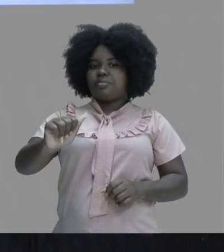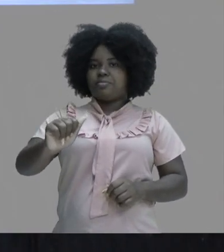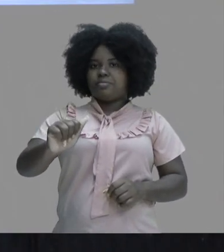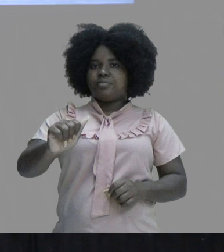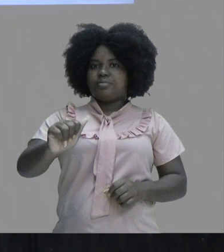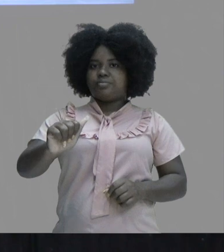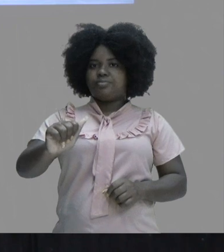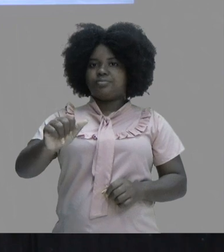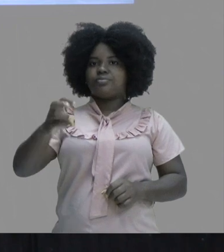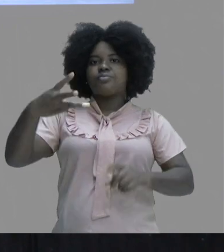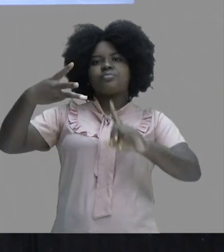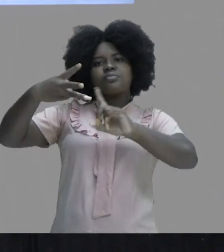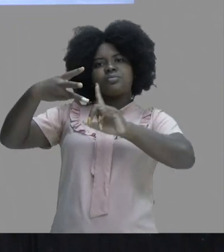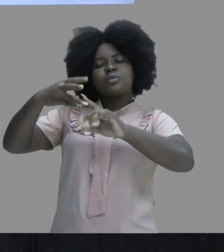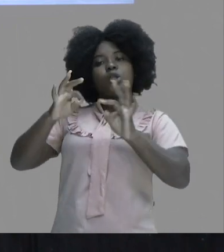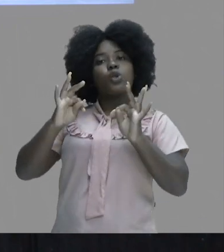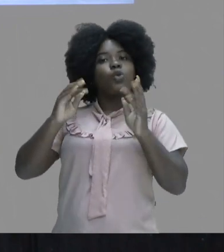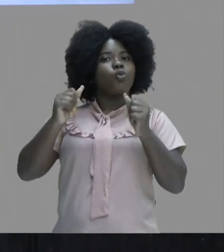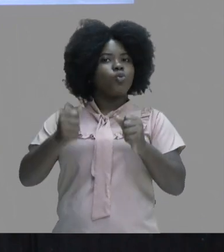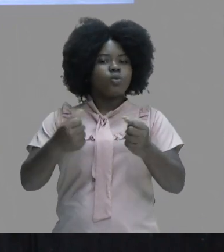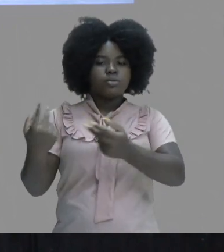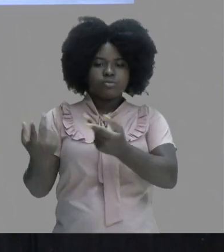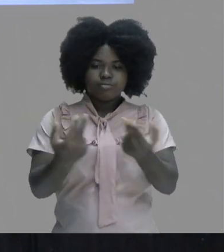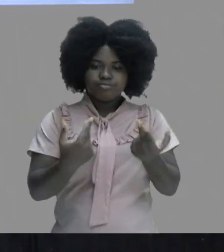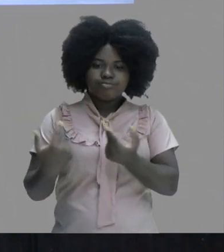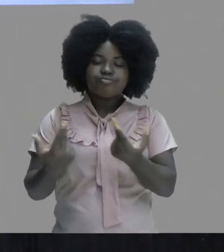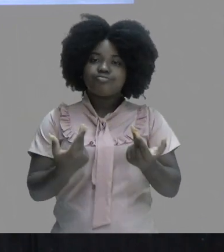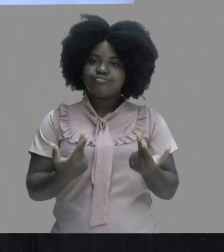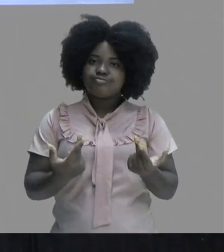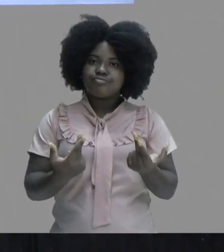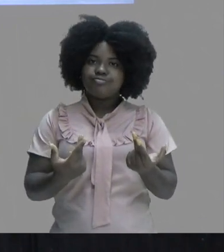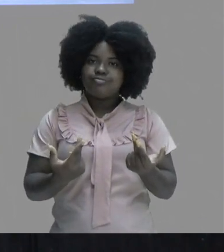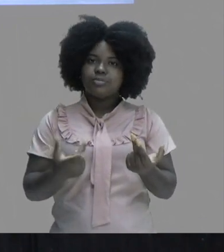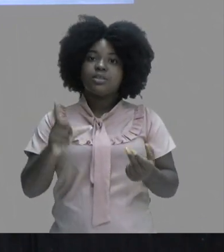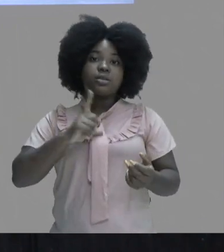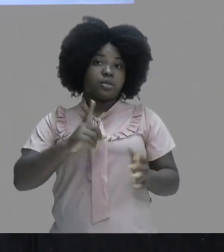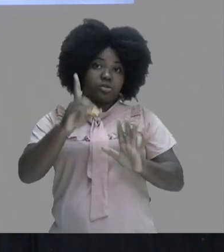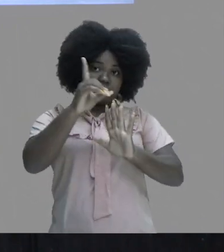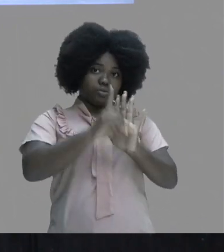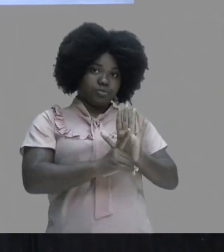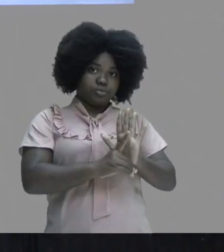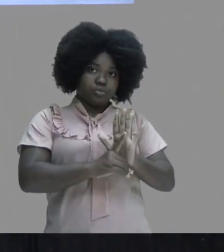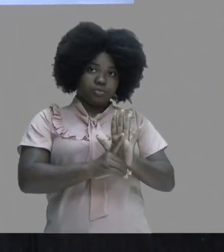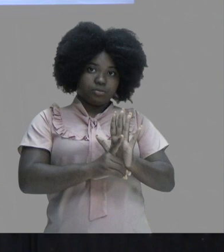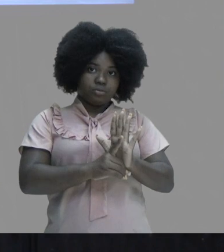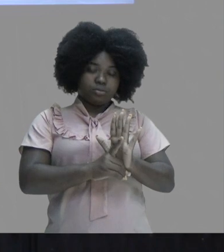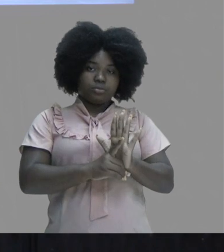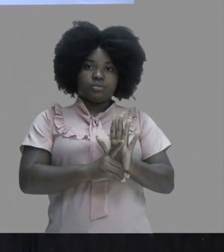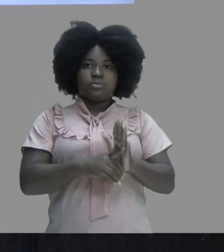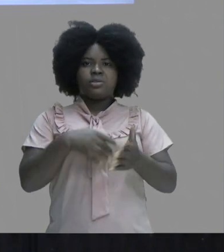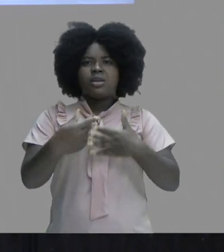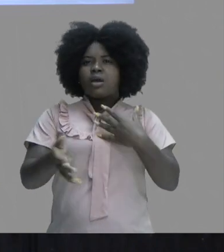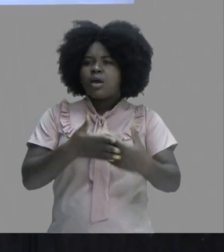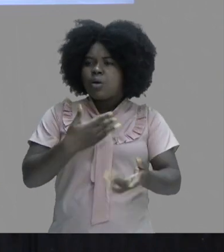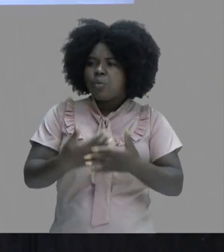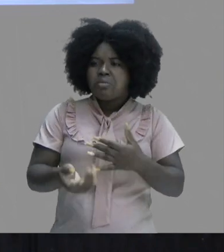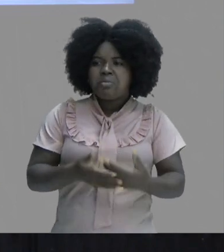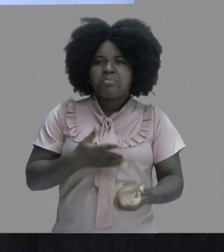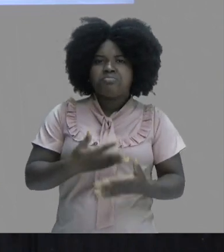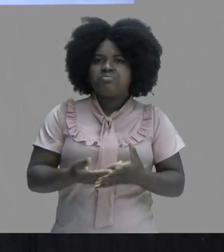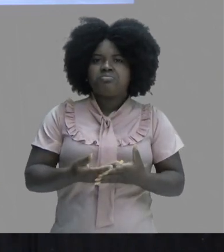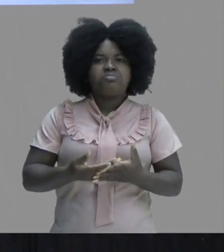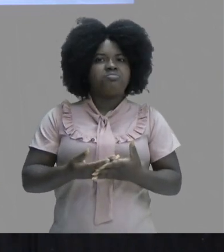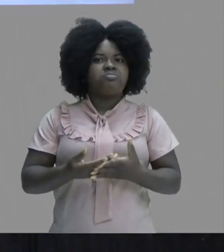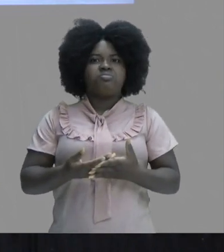norma. Se todos são iguais perante a lei, existe isonomia e tem direito, sem qualquer distinção,